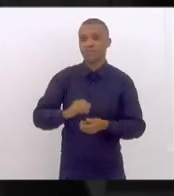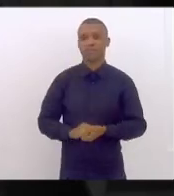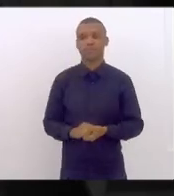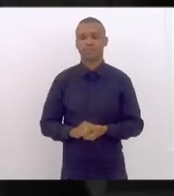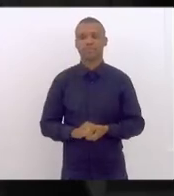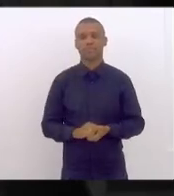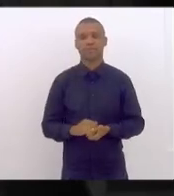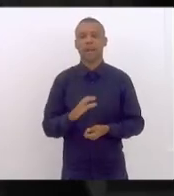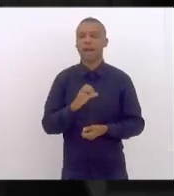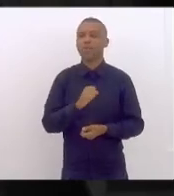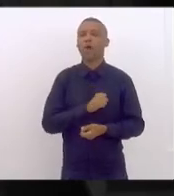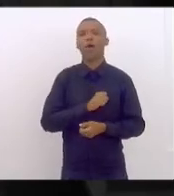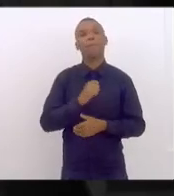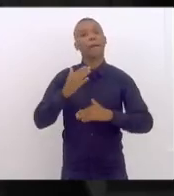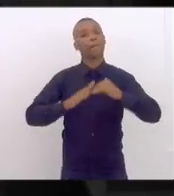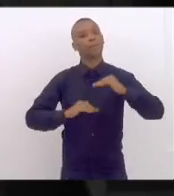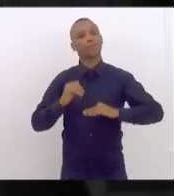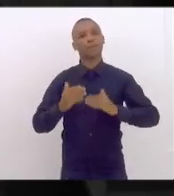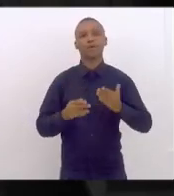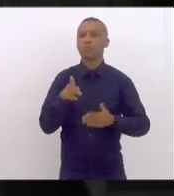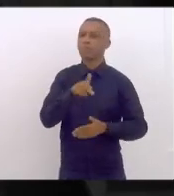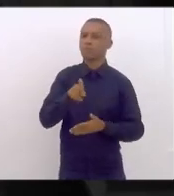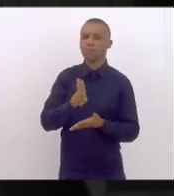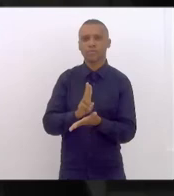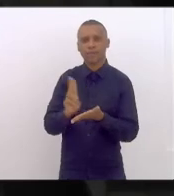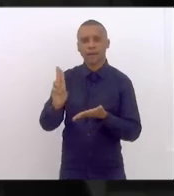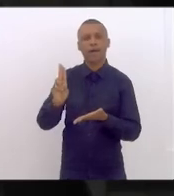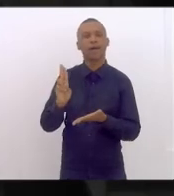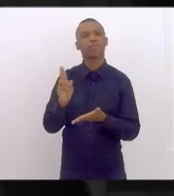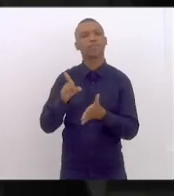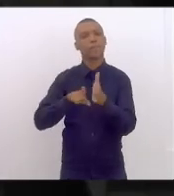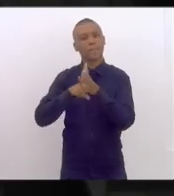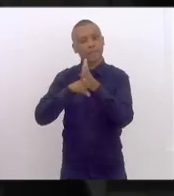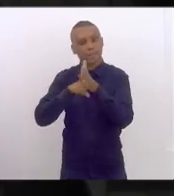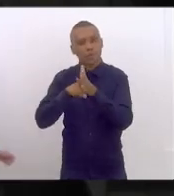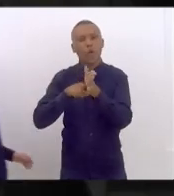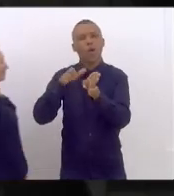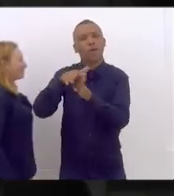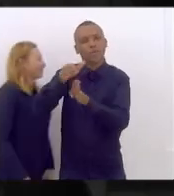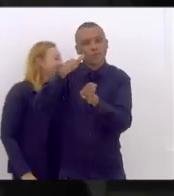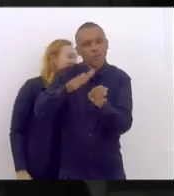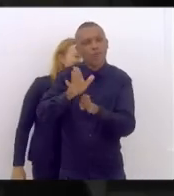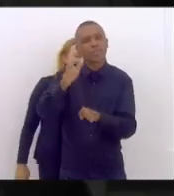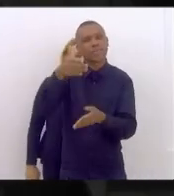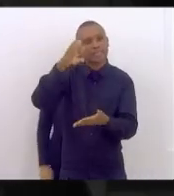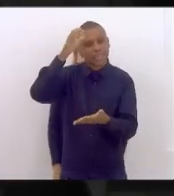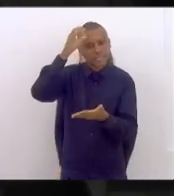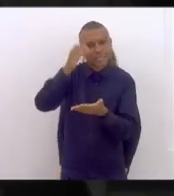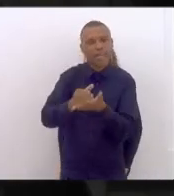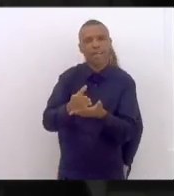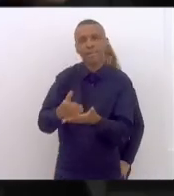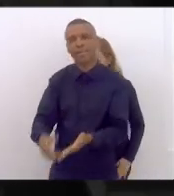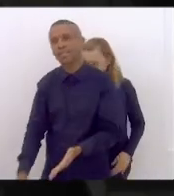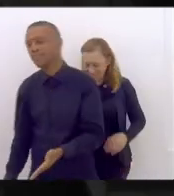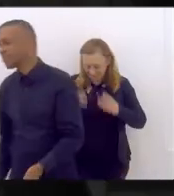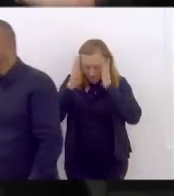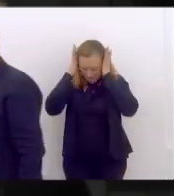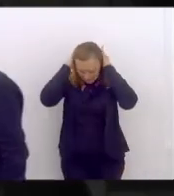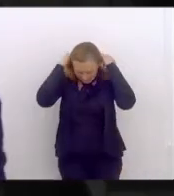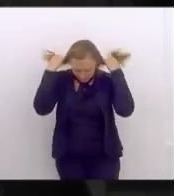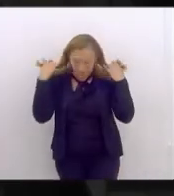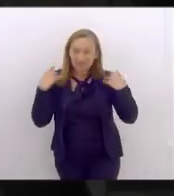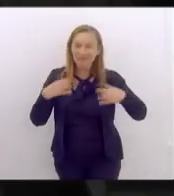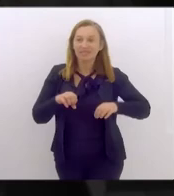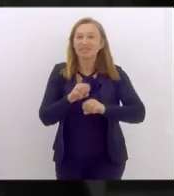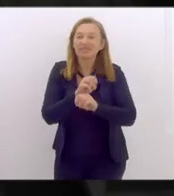de professor universitário pesquisador orientador de teses enfim ao ler o professor Oleiro